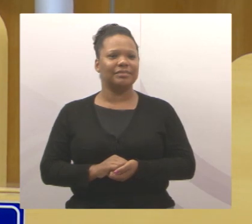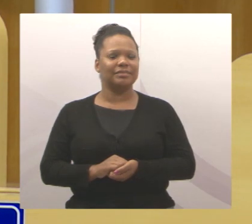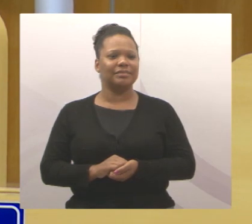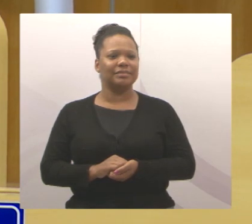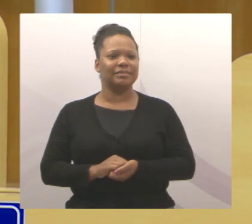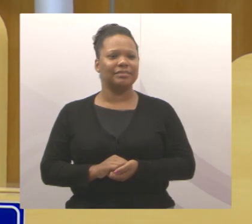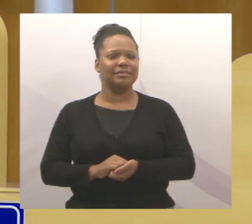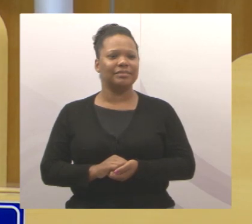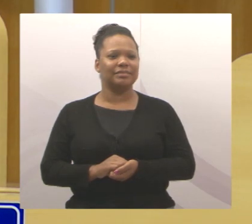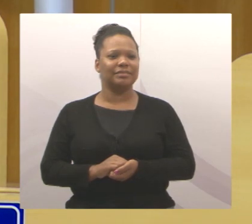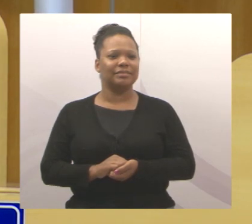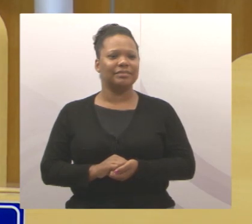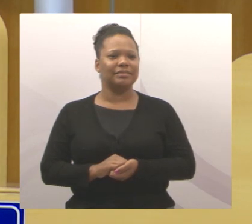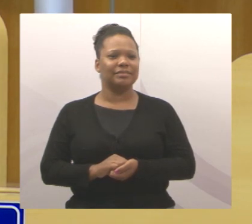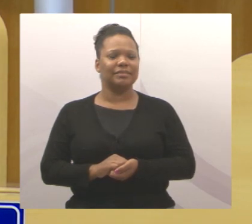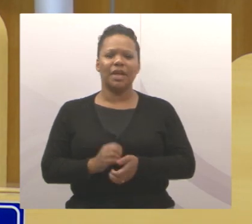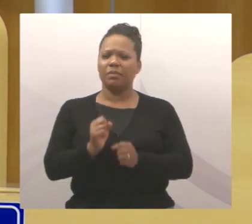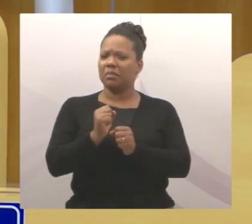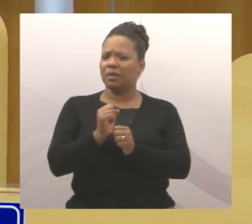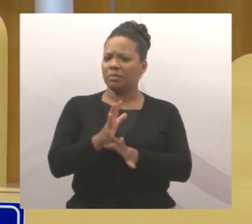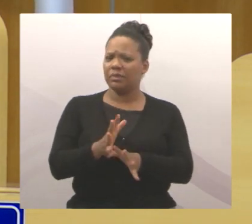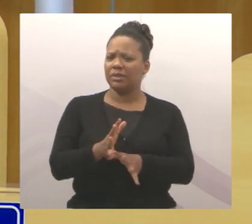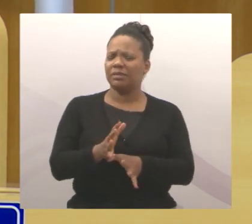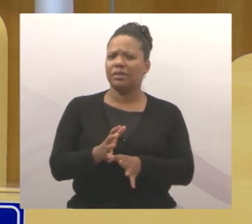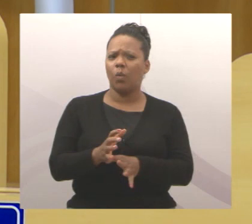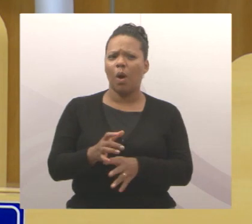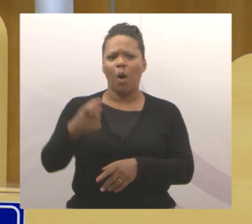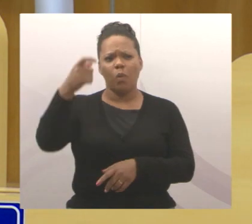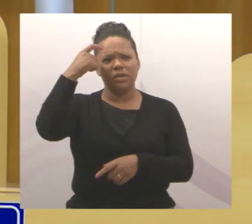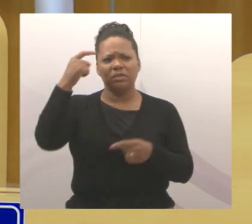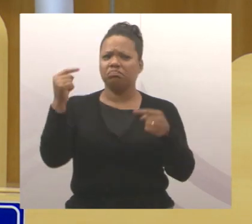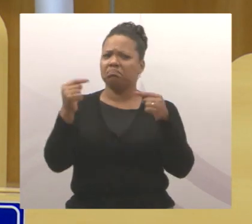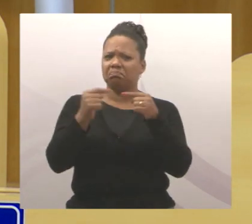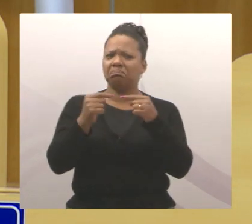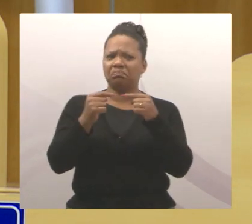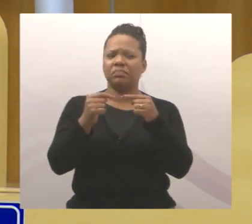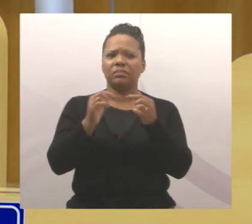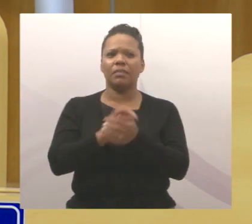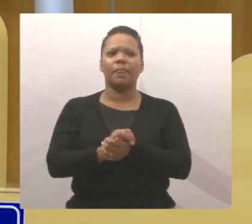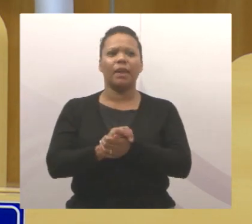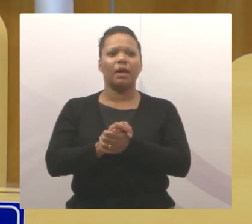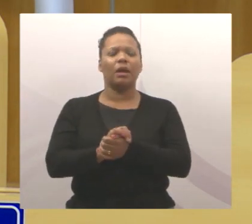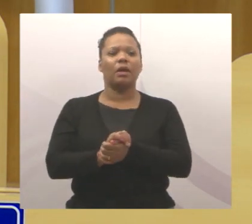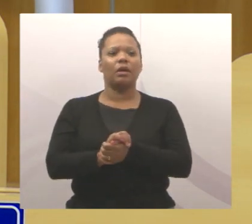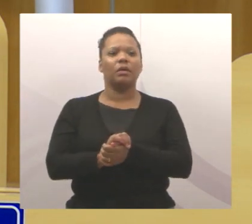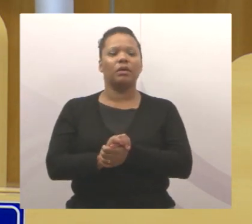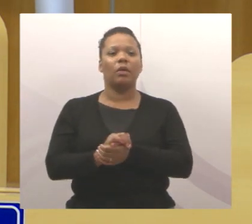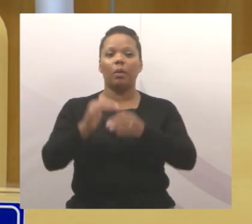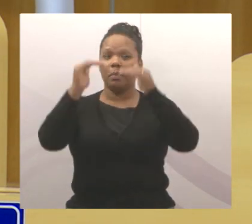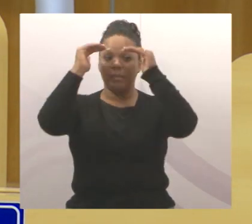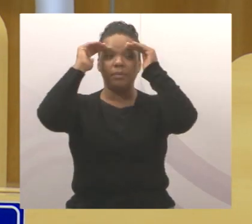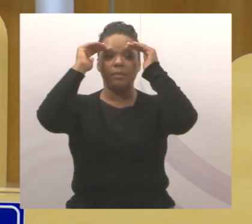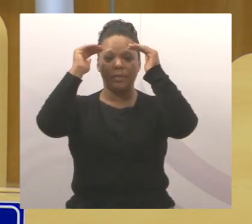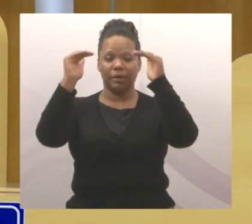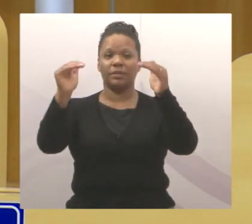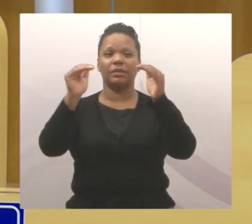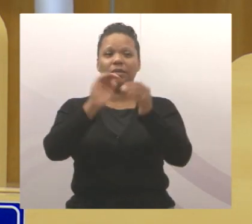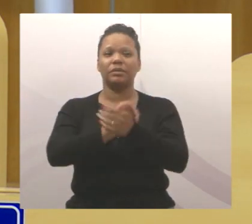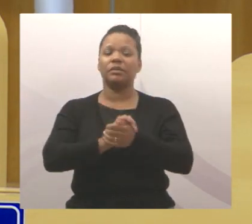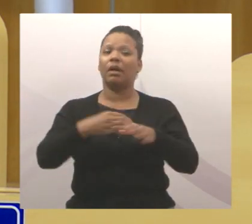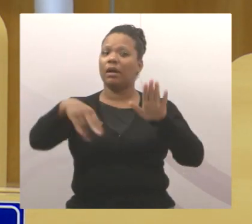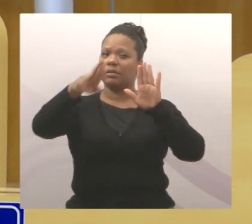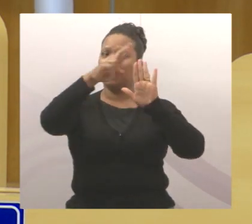de acordo com a minha consciência e com o dever que a me é imposto.